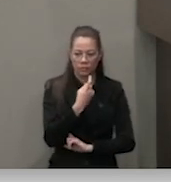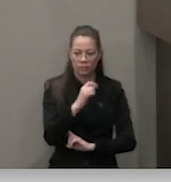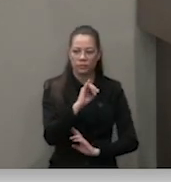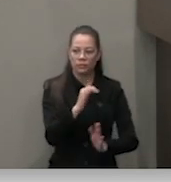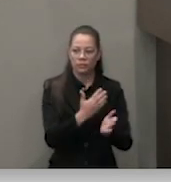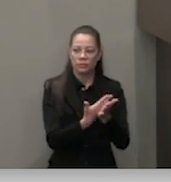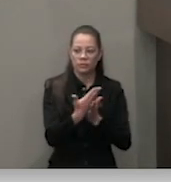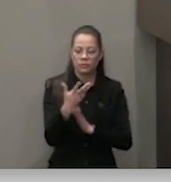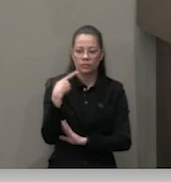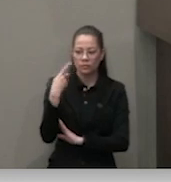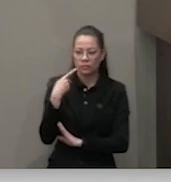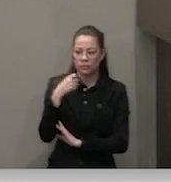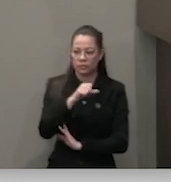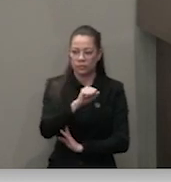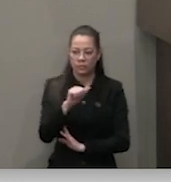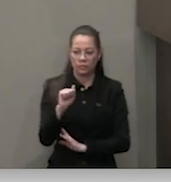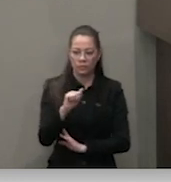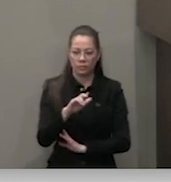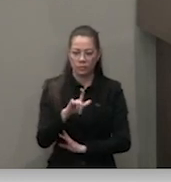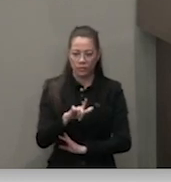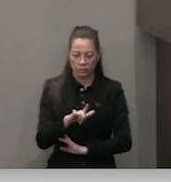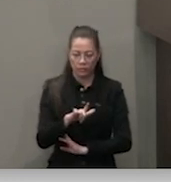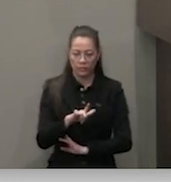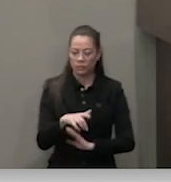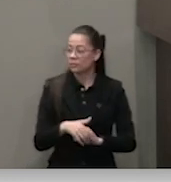iniciativa do vereador saú espinelli